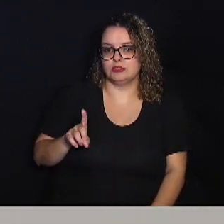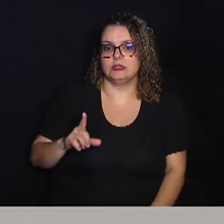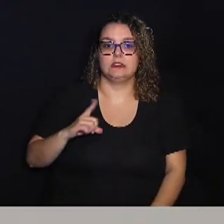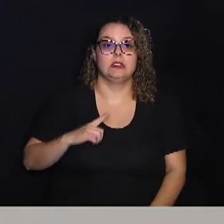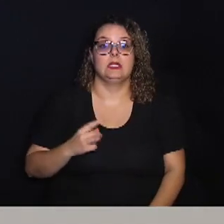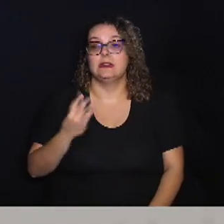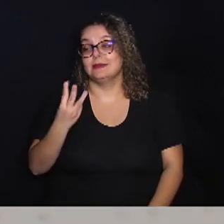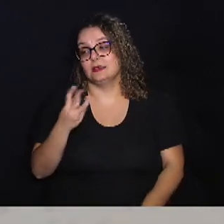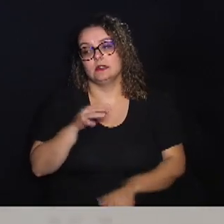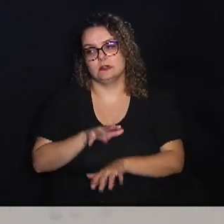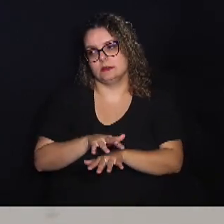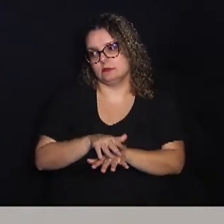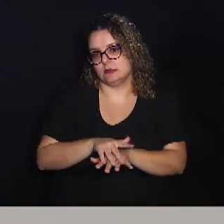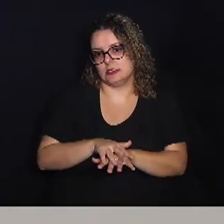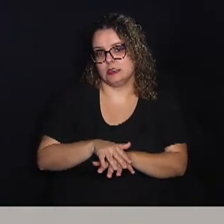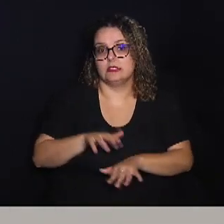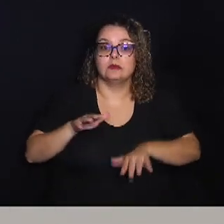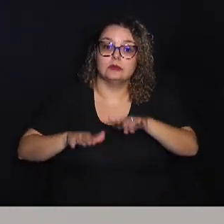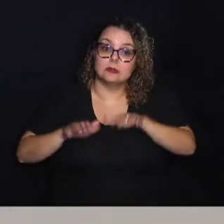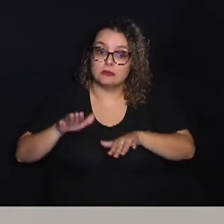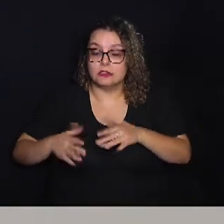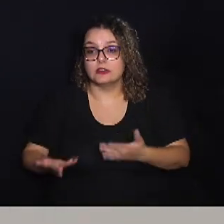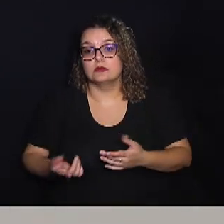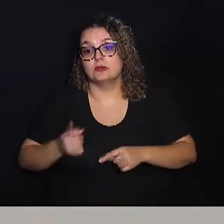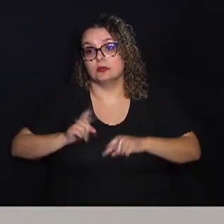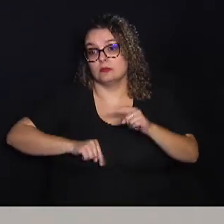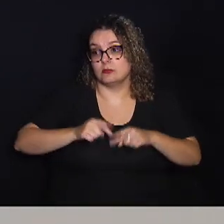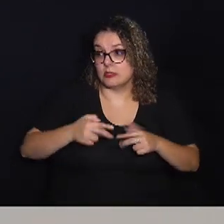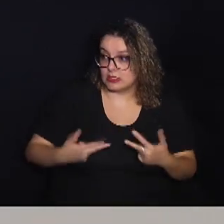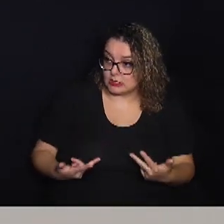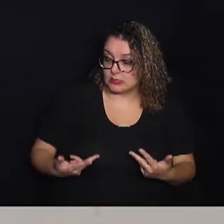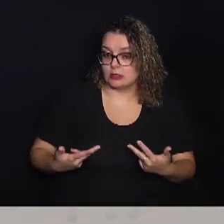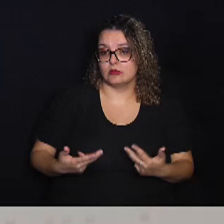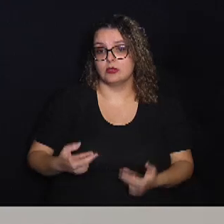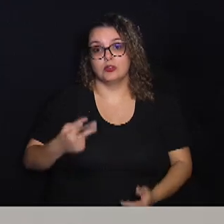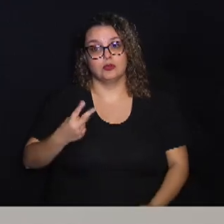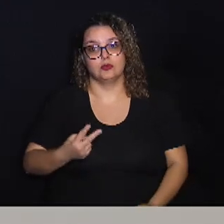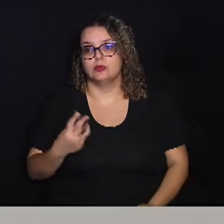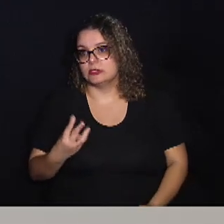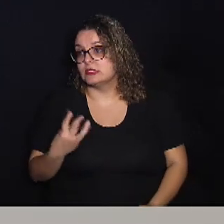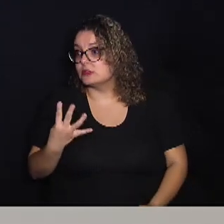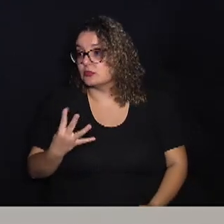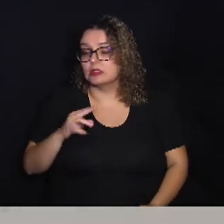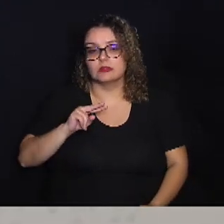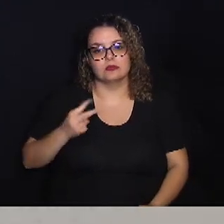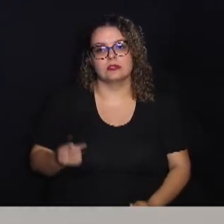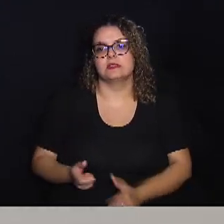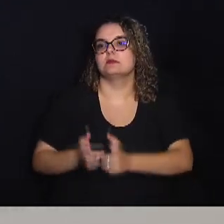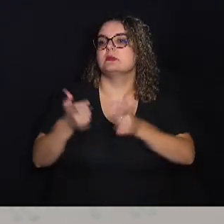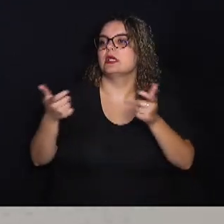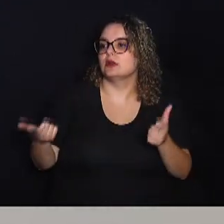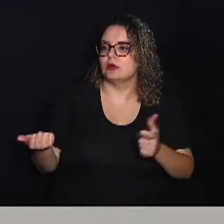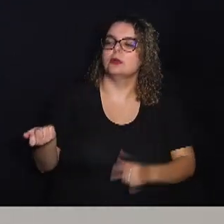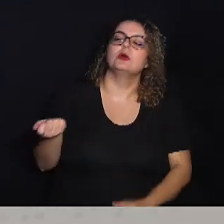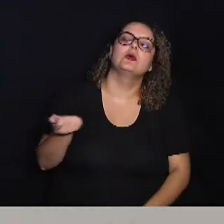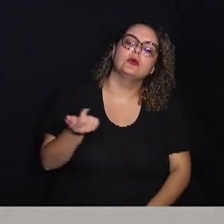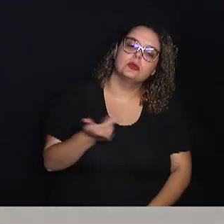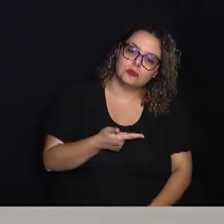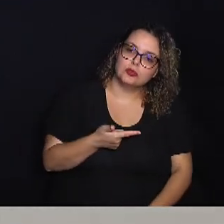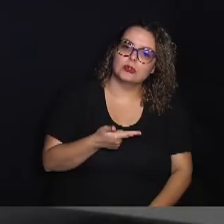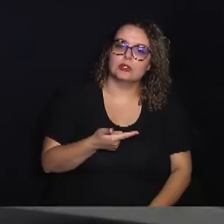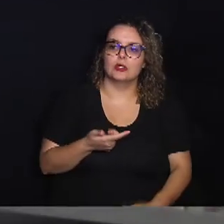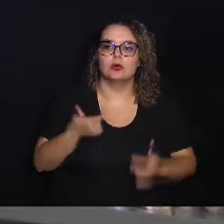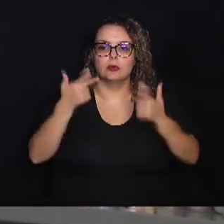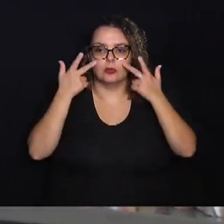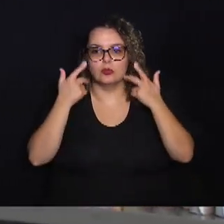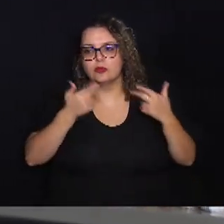em braille. Então, dependendo muito do material, ele fica 2, 3, até 4 vezes maior do que o padrão normal que a